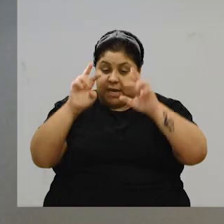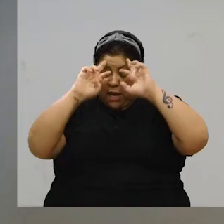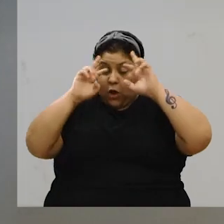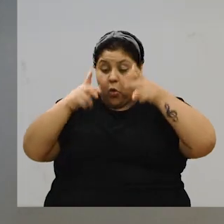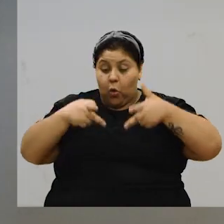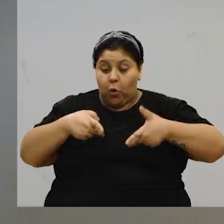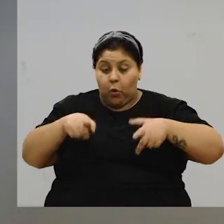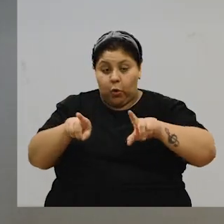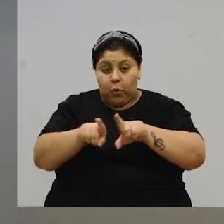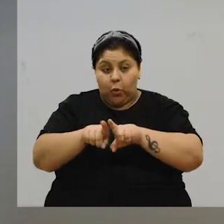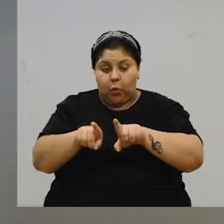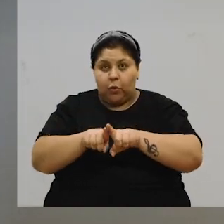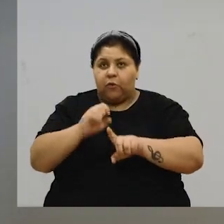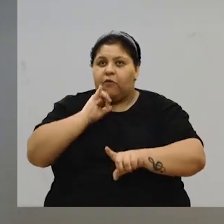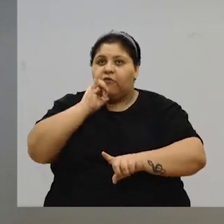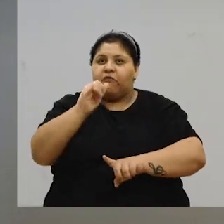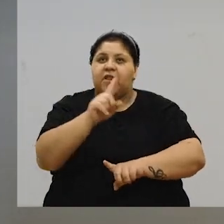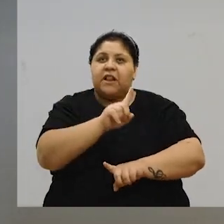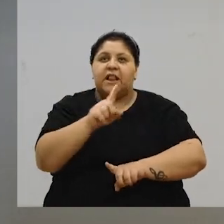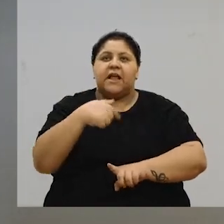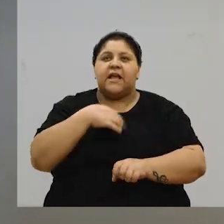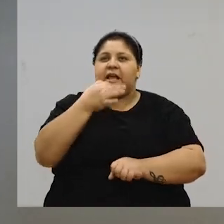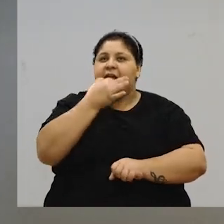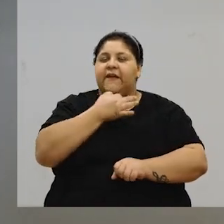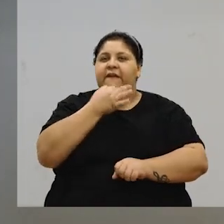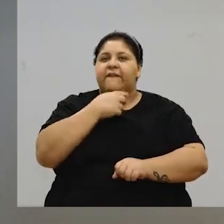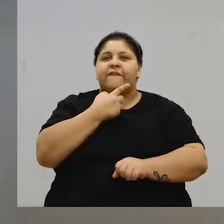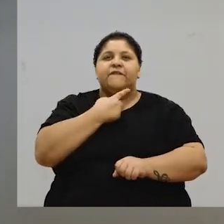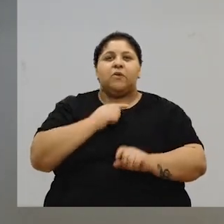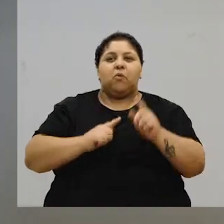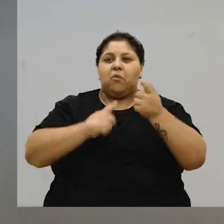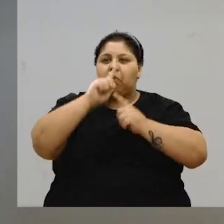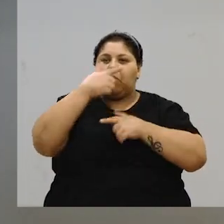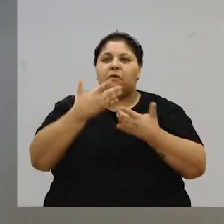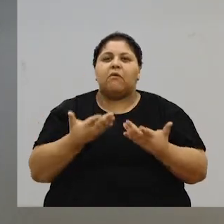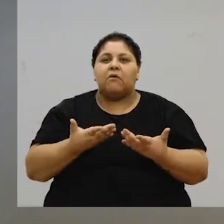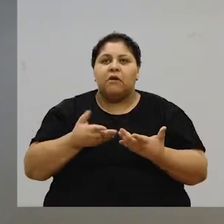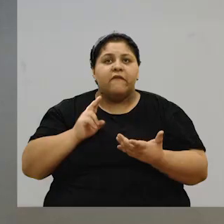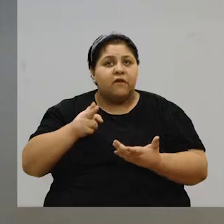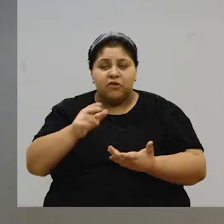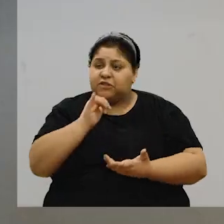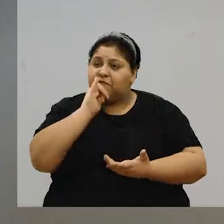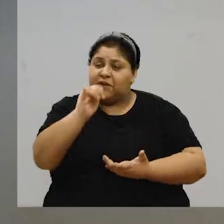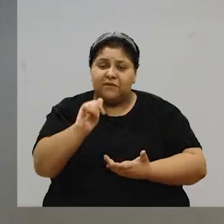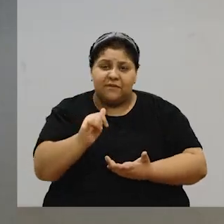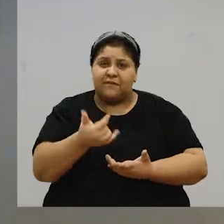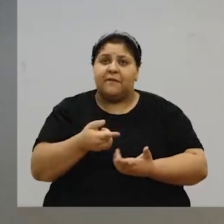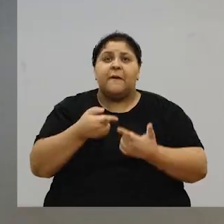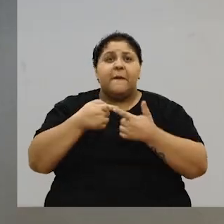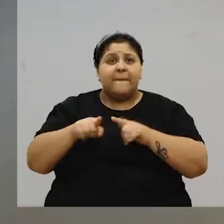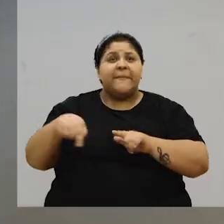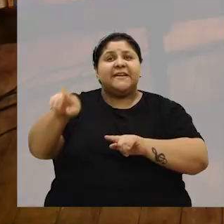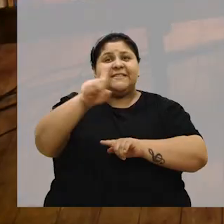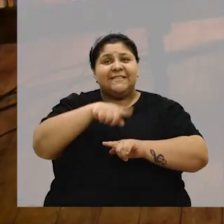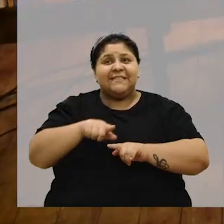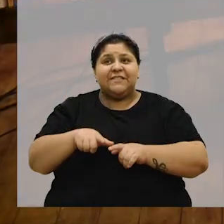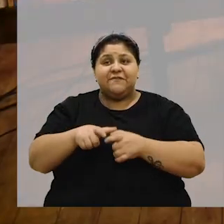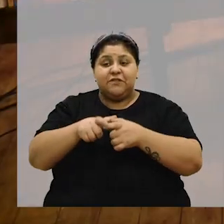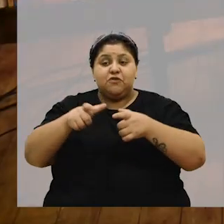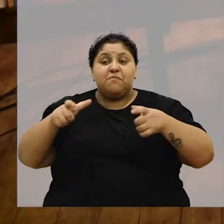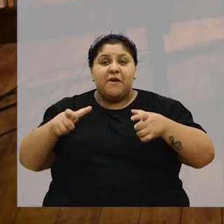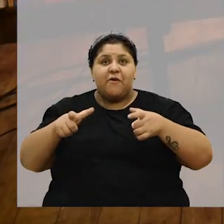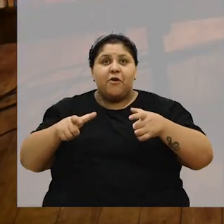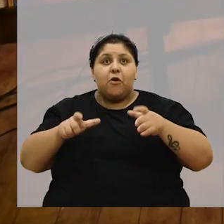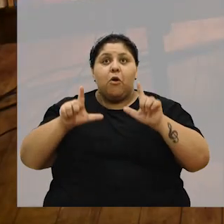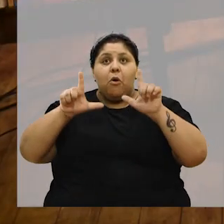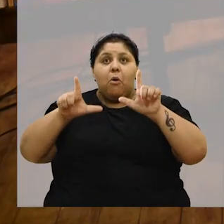reconhecer, né? E dizer que assim, não, o caxiense não gosta de carnaval. E vai continuar dizendo que não gosta, mas mesmo assim a gente faz